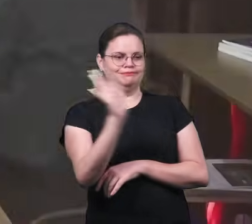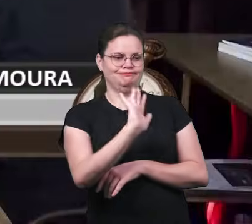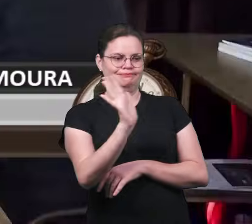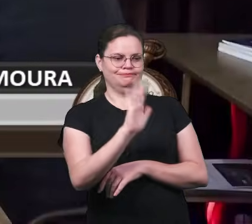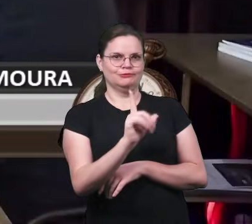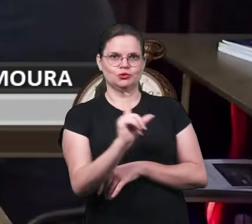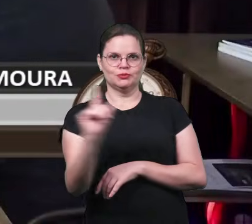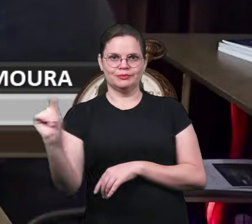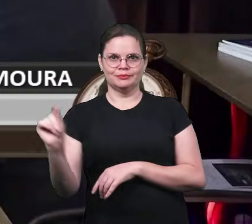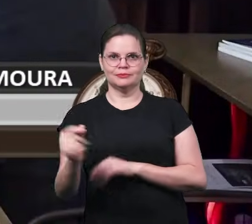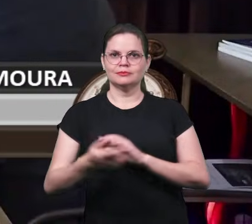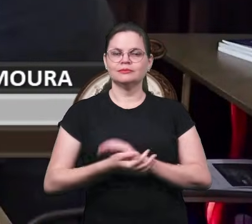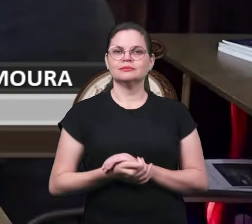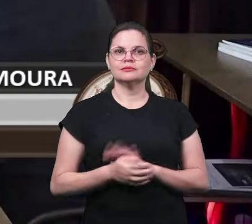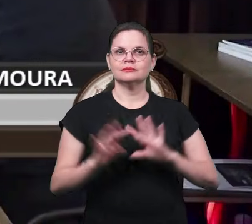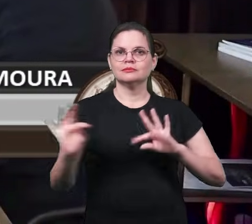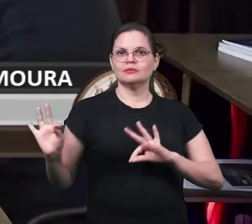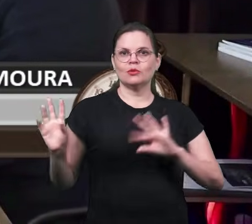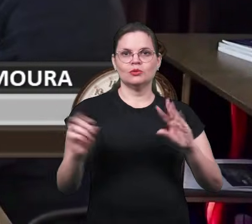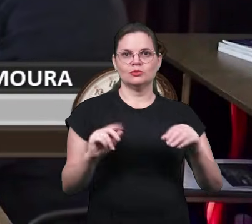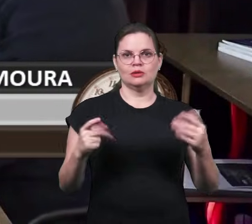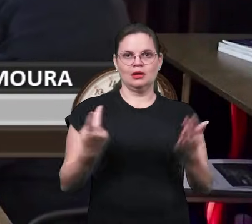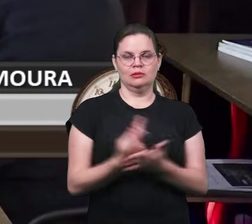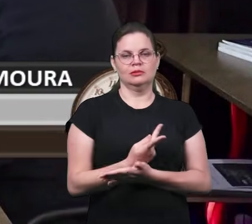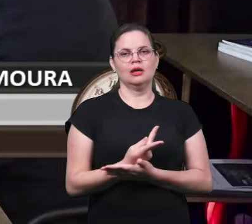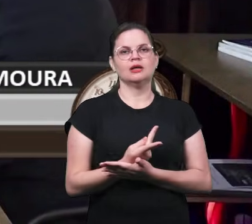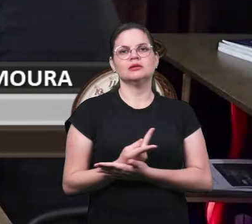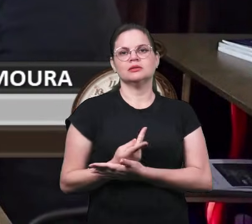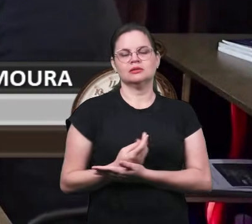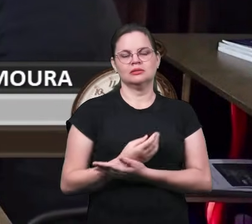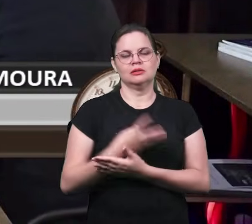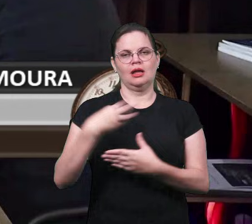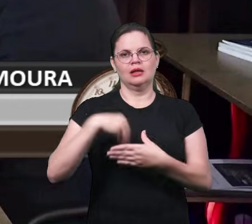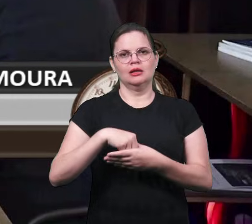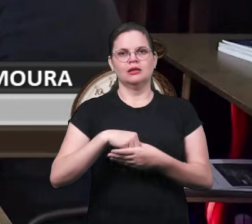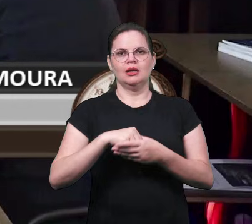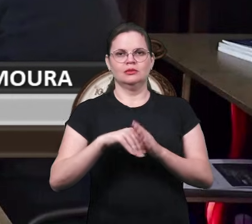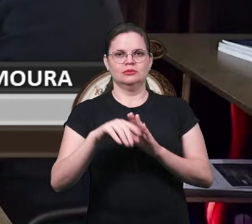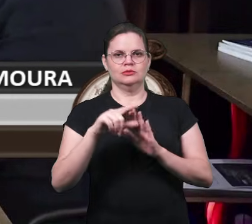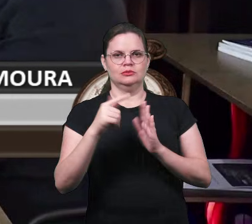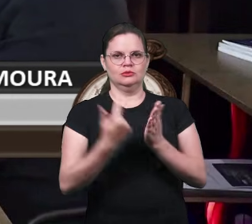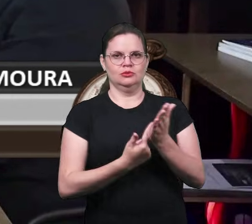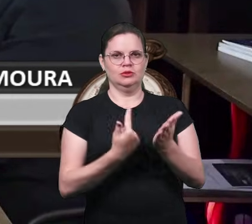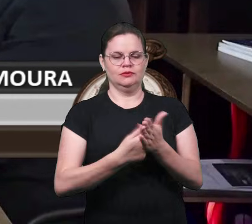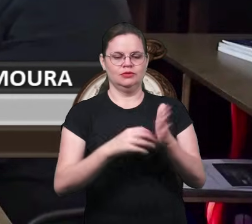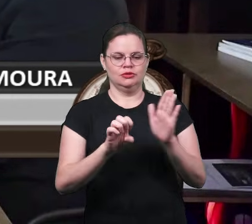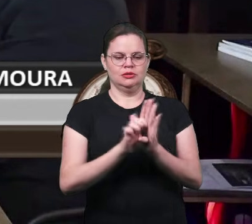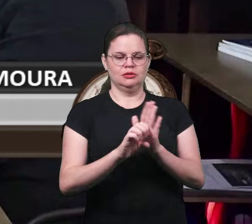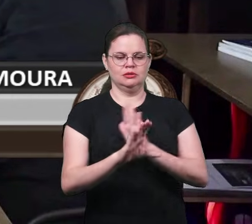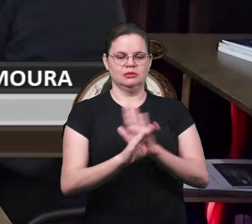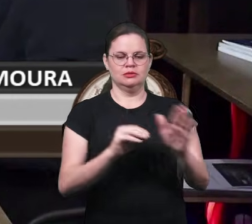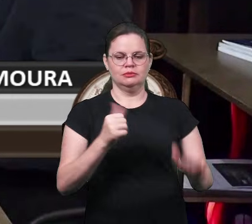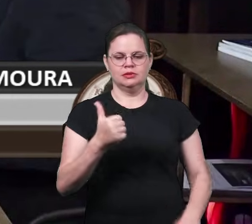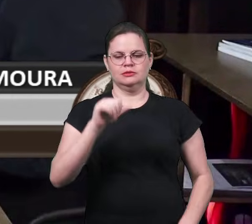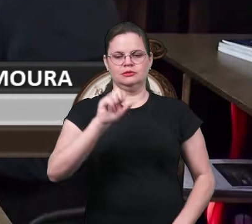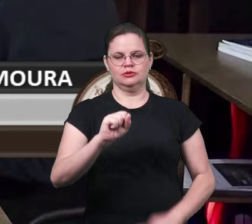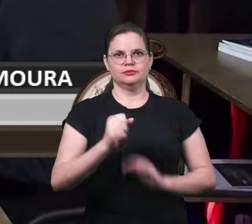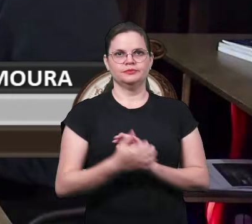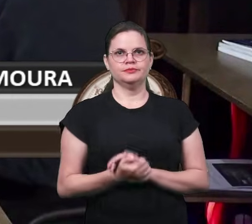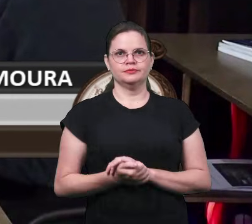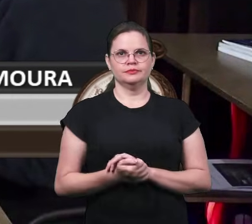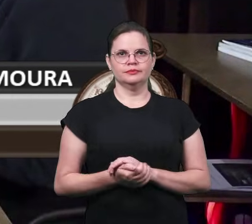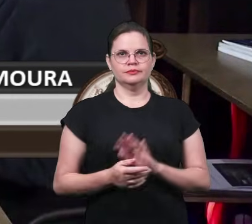Então, todo esse acontecimento ocorre no capítulo 18 de Êxodo. Antes de nós partirmos para o